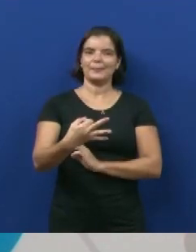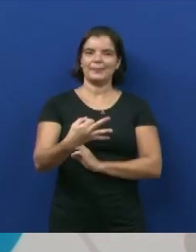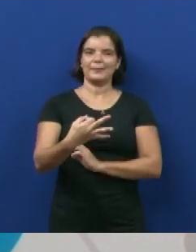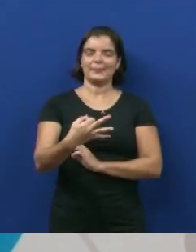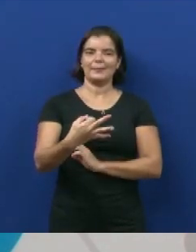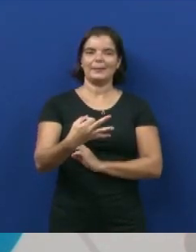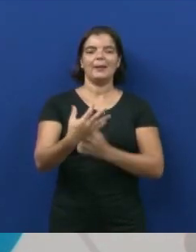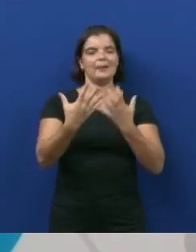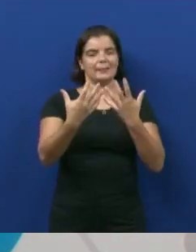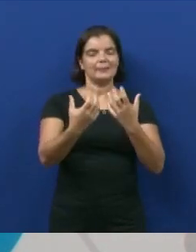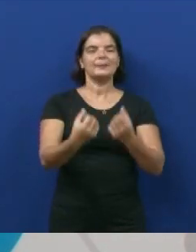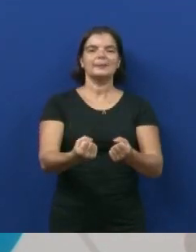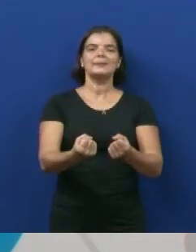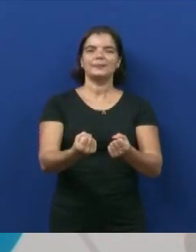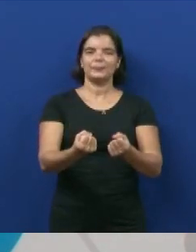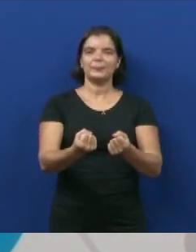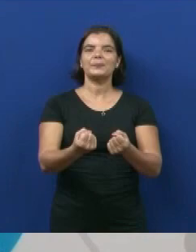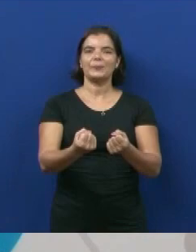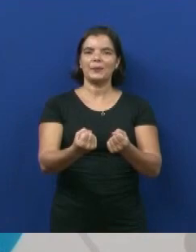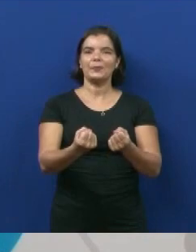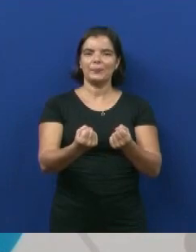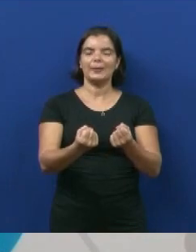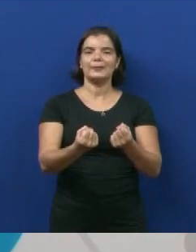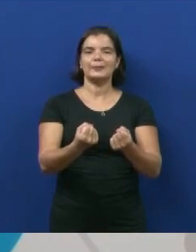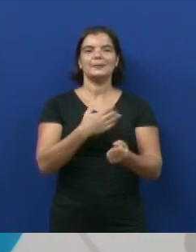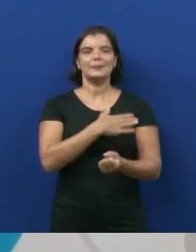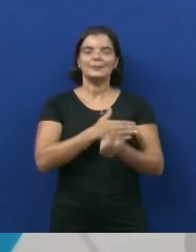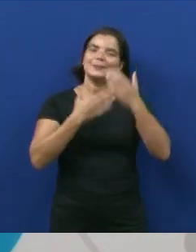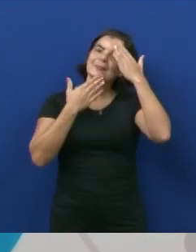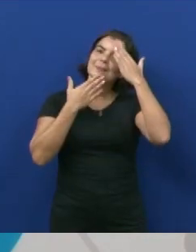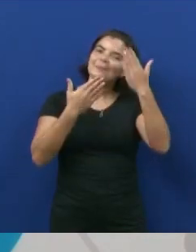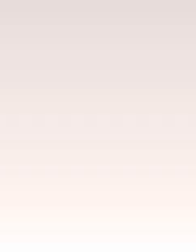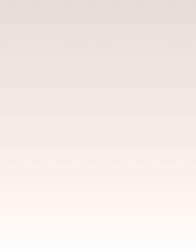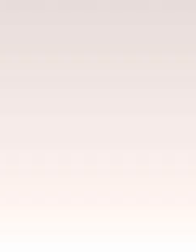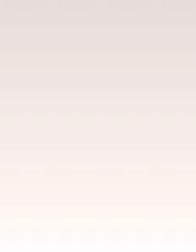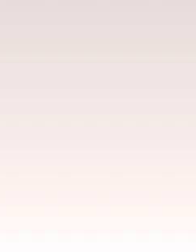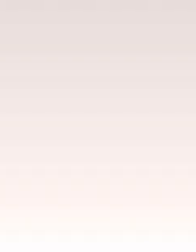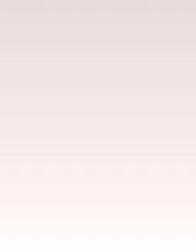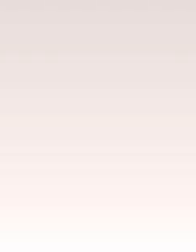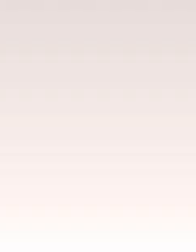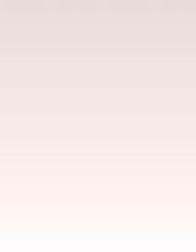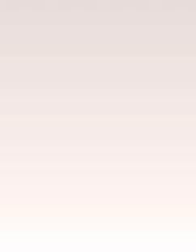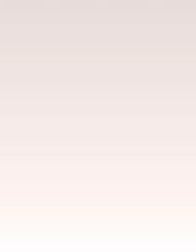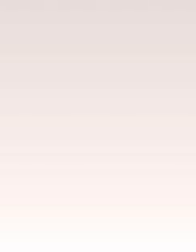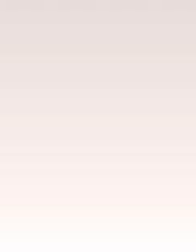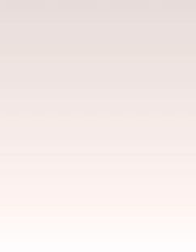aceitar, vai estar recebendo de bom grado. Agradeço a você.